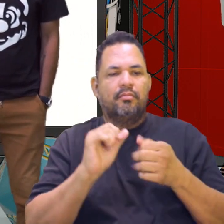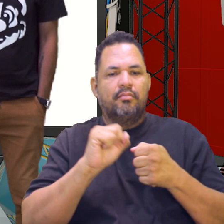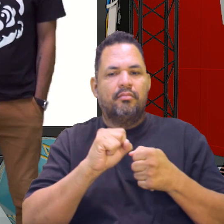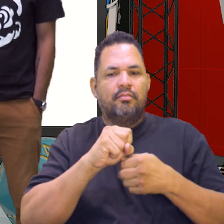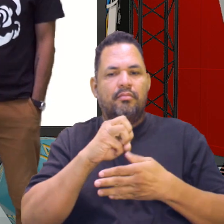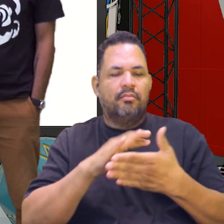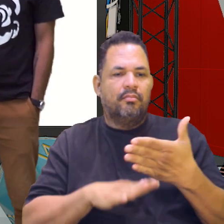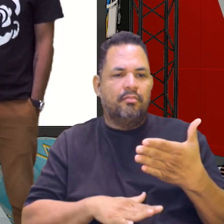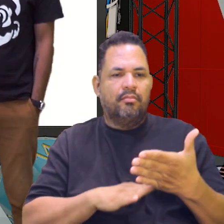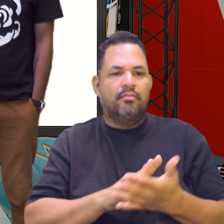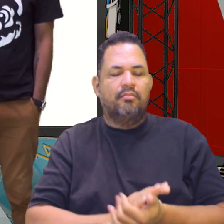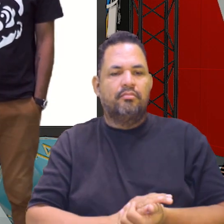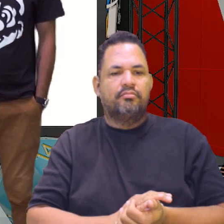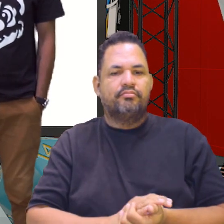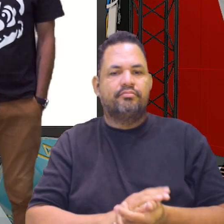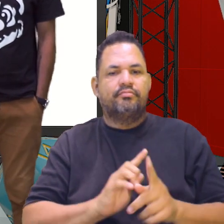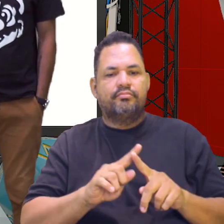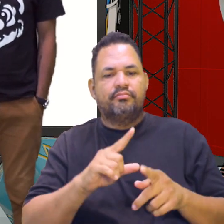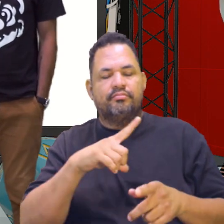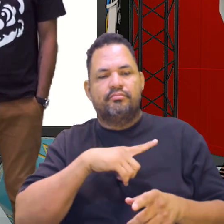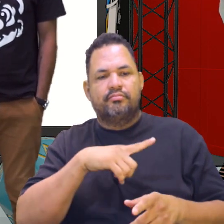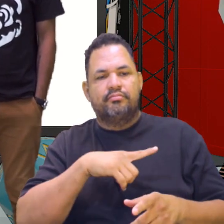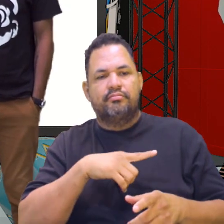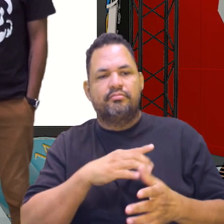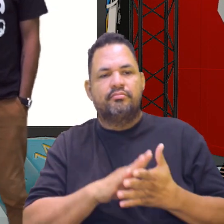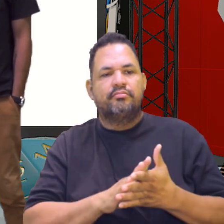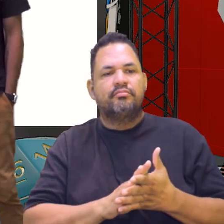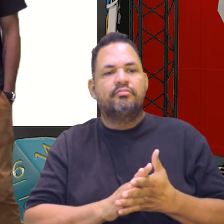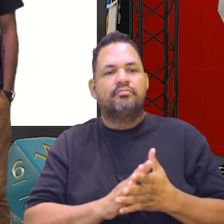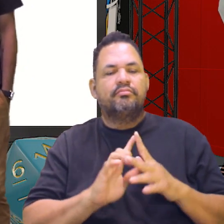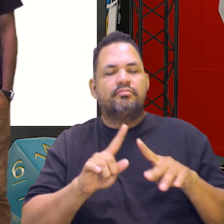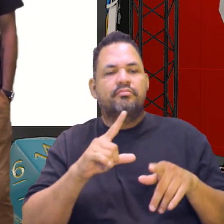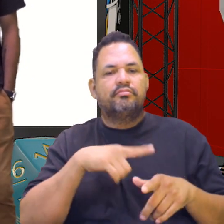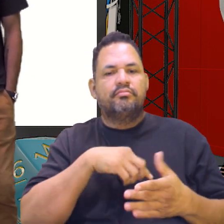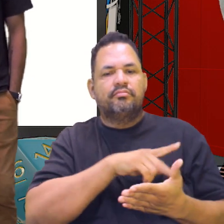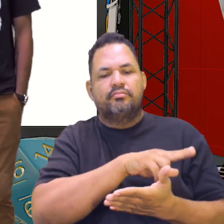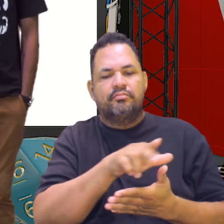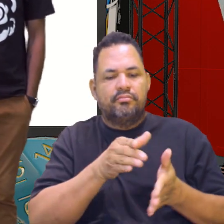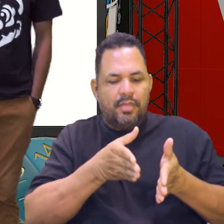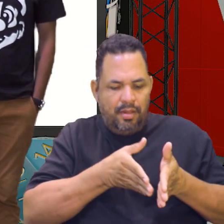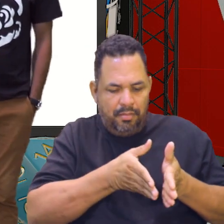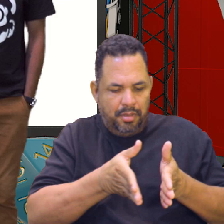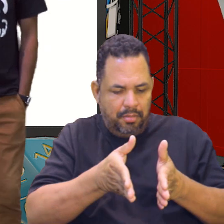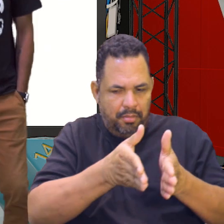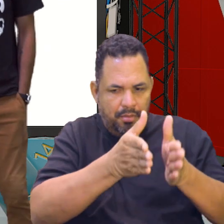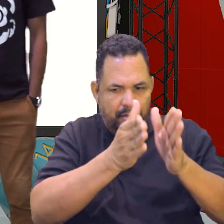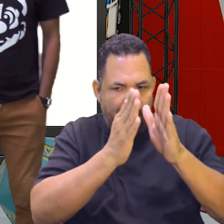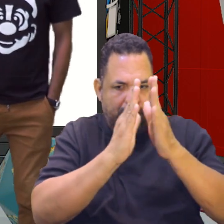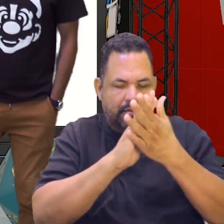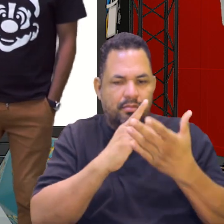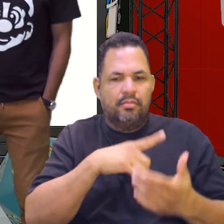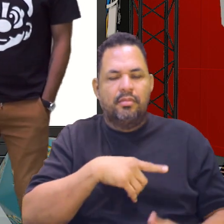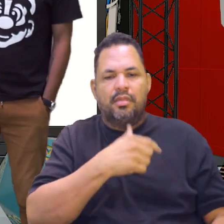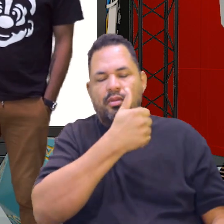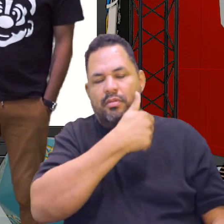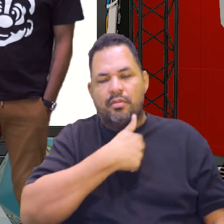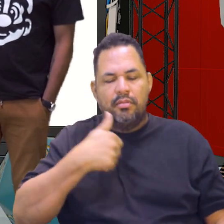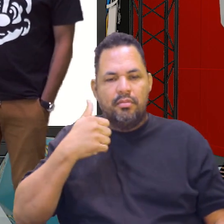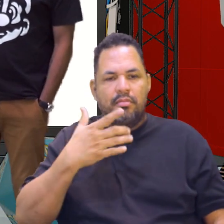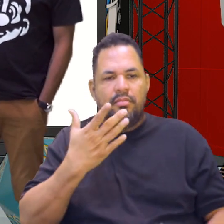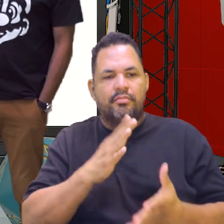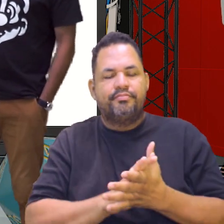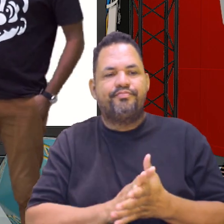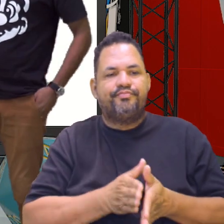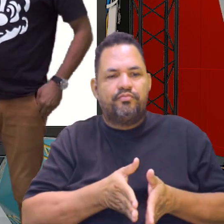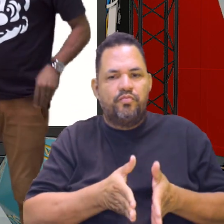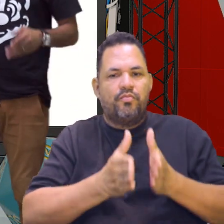das atividades. Sim. Né? E claro que tem caminhos mais curtos, tem caminhos mais longos, mas tem vários caminhos. E aqui a gente já está encontrando a melhor solução, então, que é